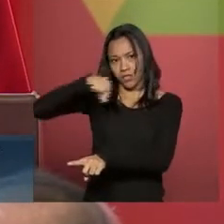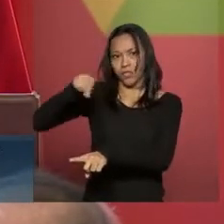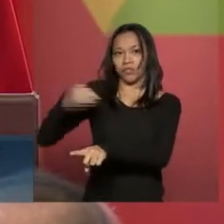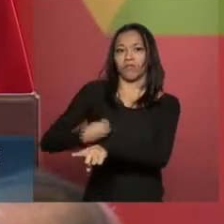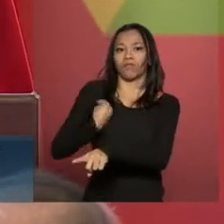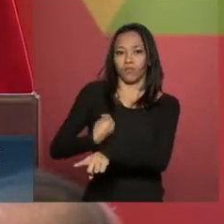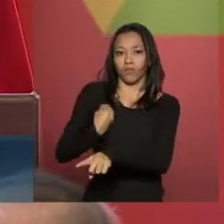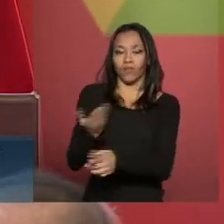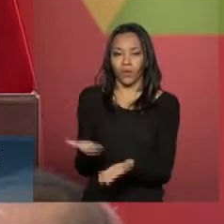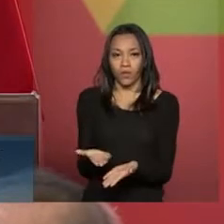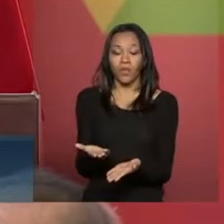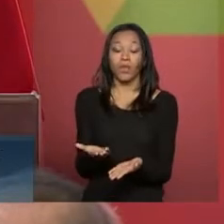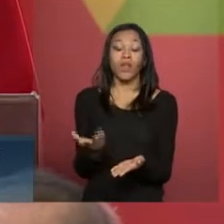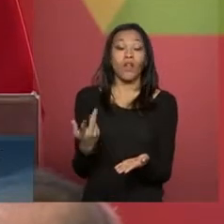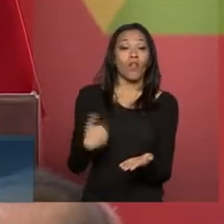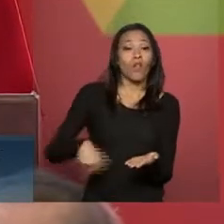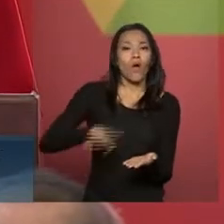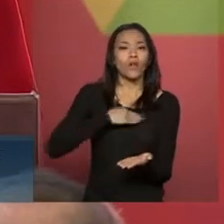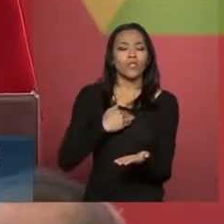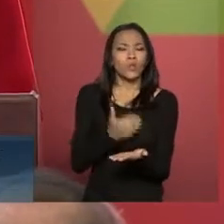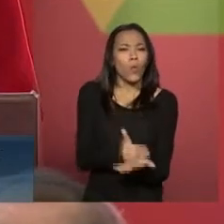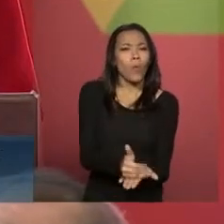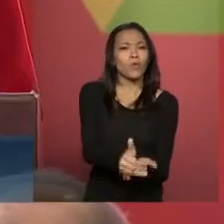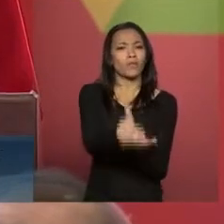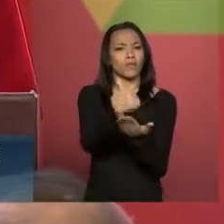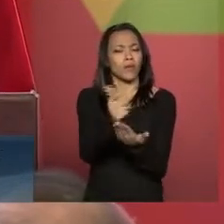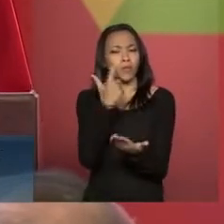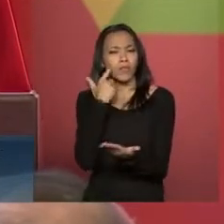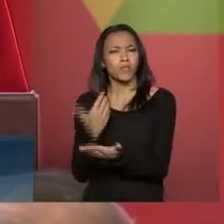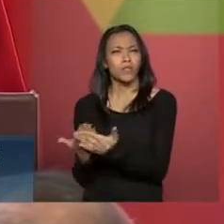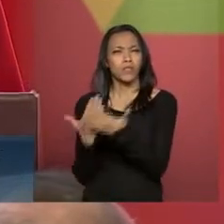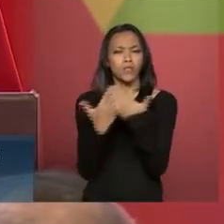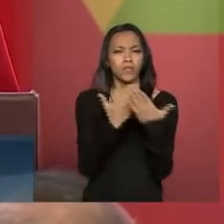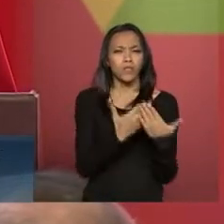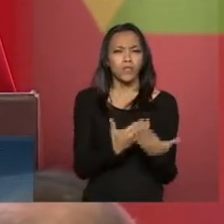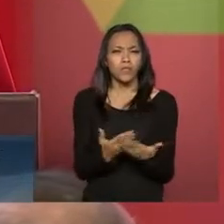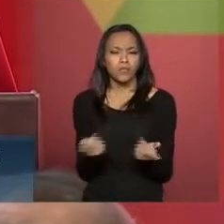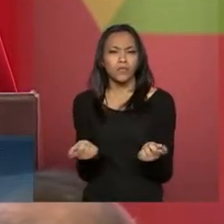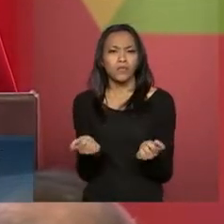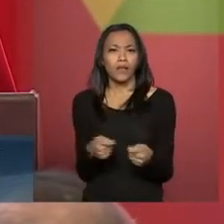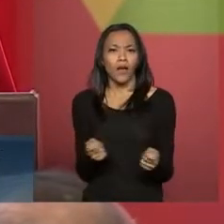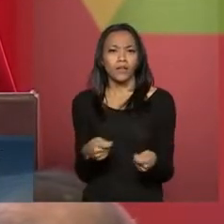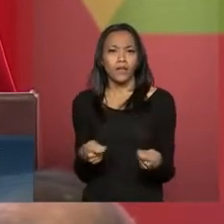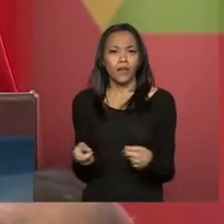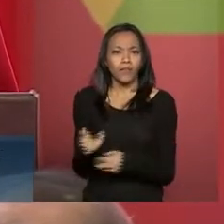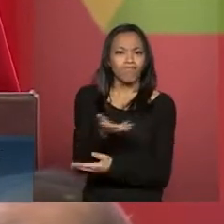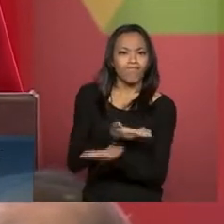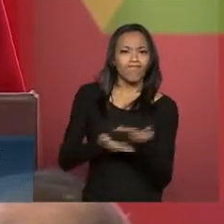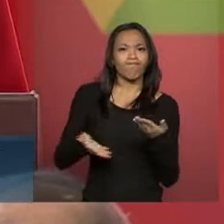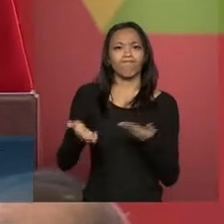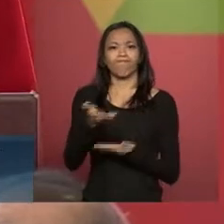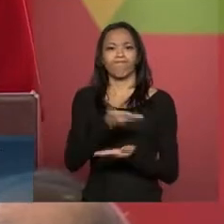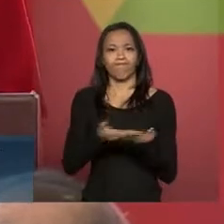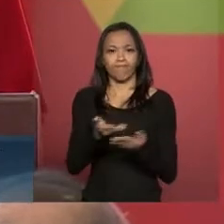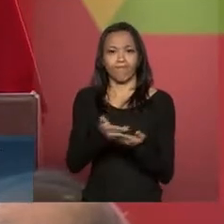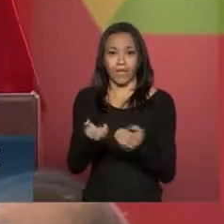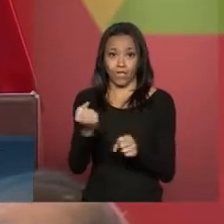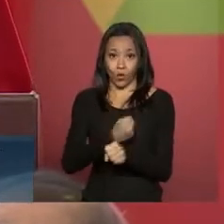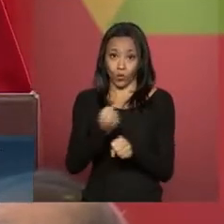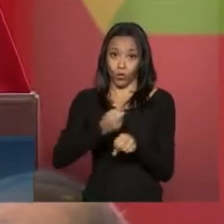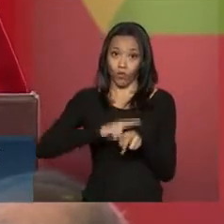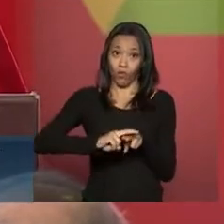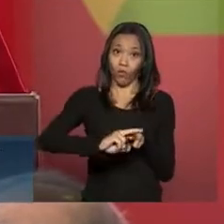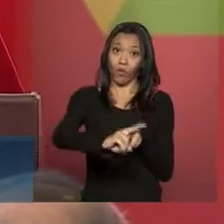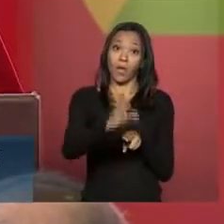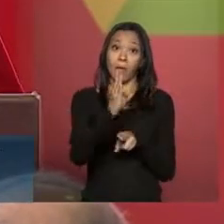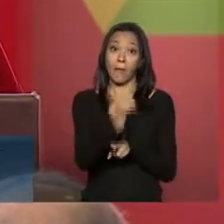iniciam juntos estudos de viabilidade para essa conexão ferroviária bioceânica.